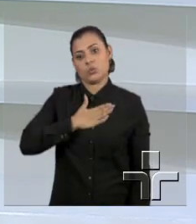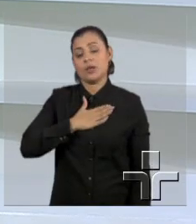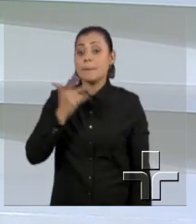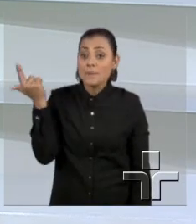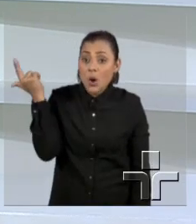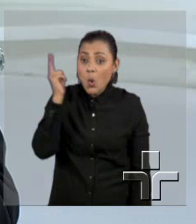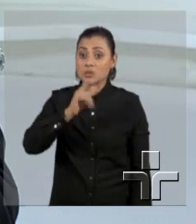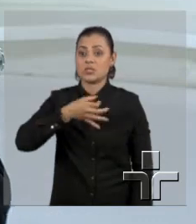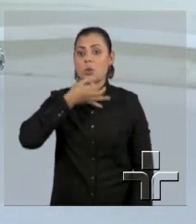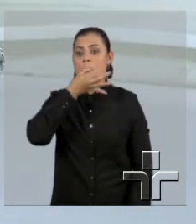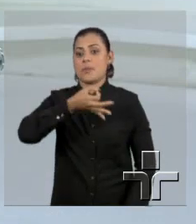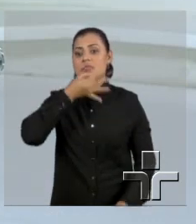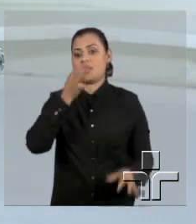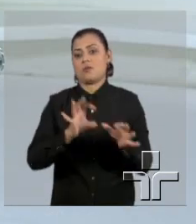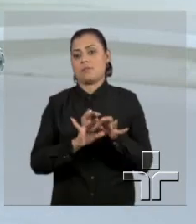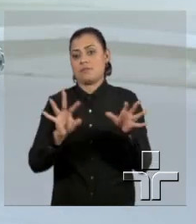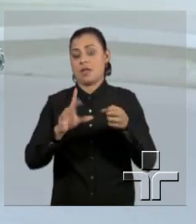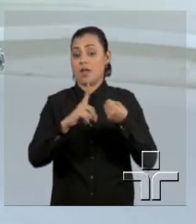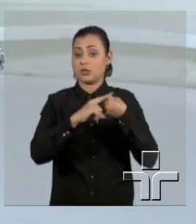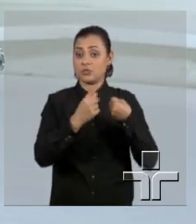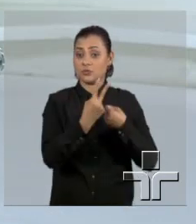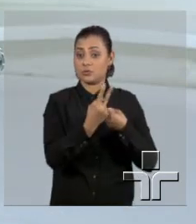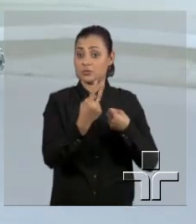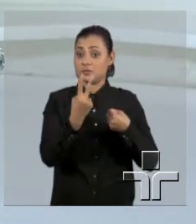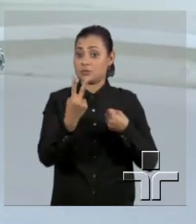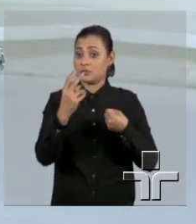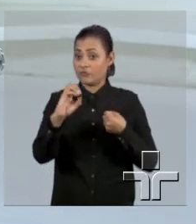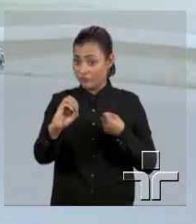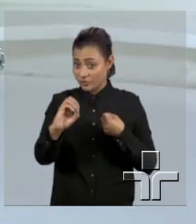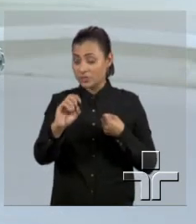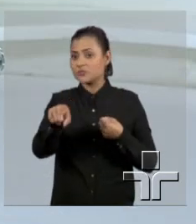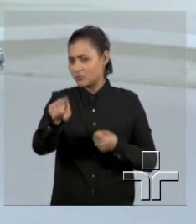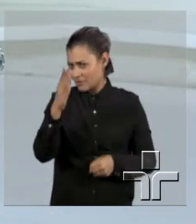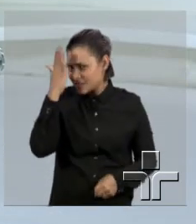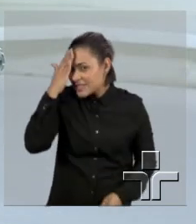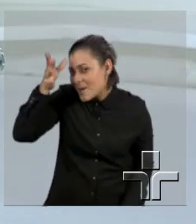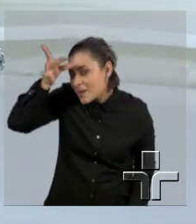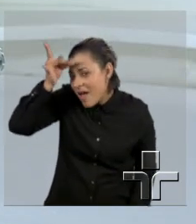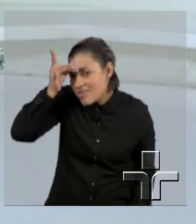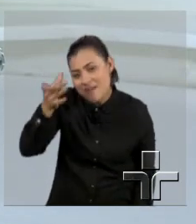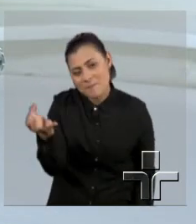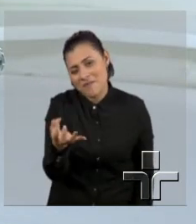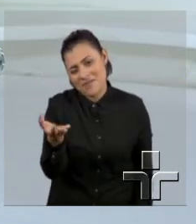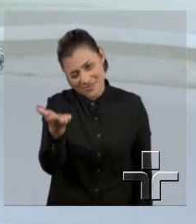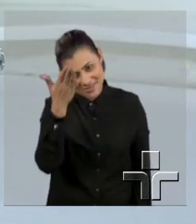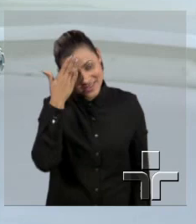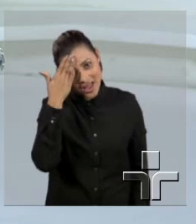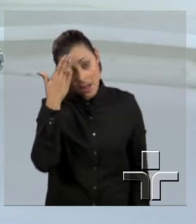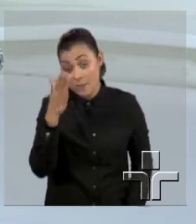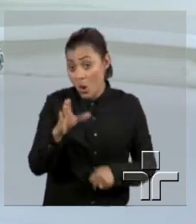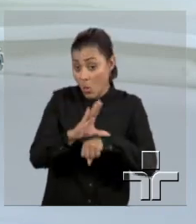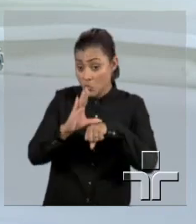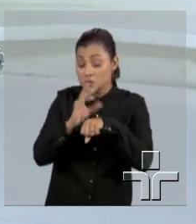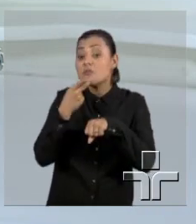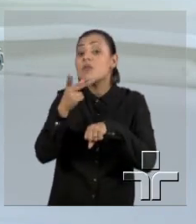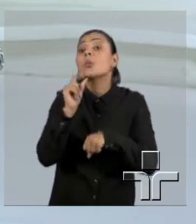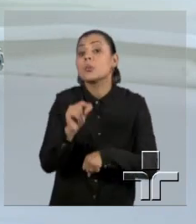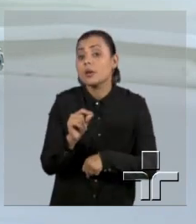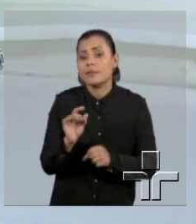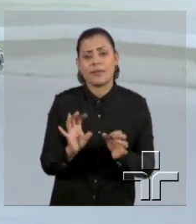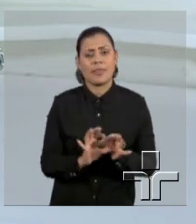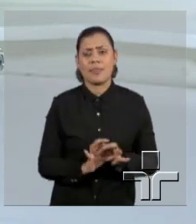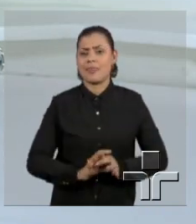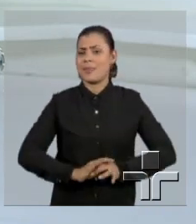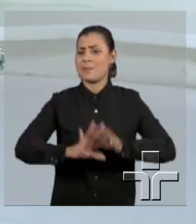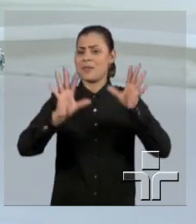de expressão. No artigo 220, Mui Laerte, você sabe também de cor e salteado, que a Constituição diz é plena a liberdade